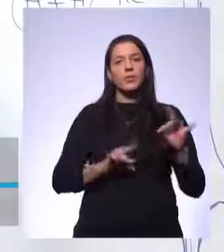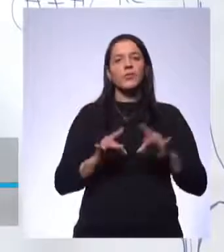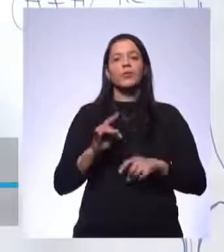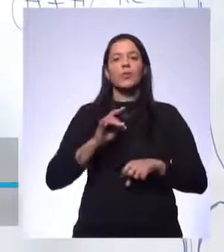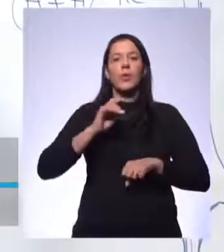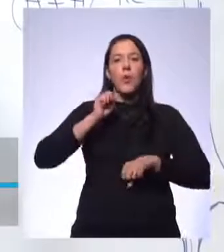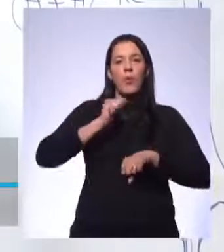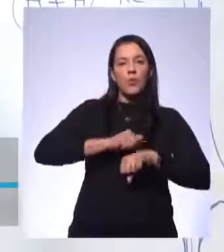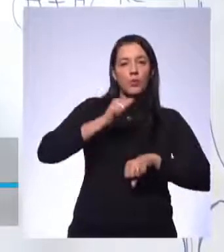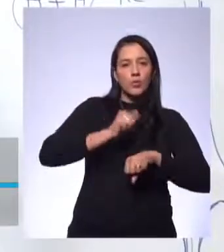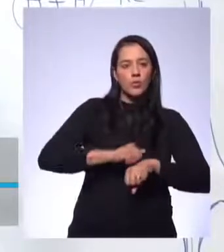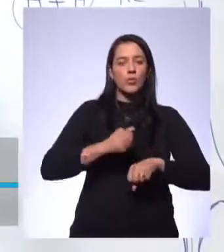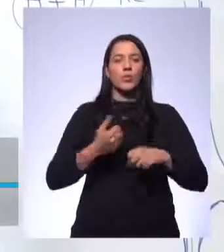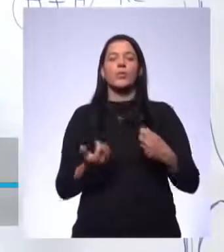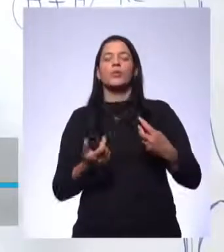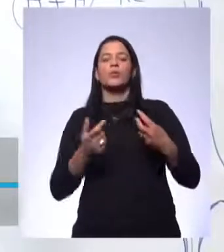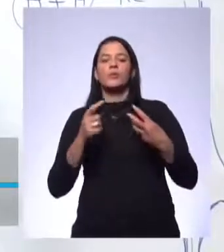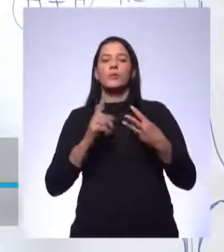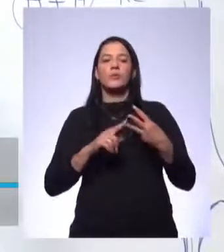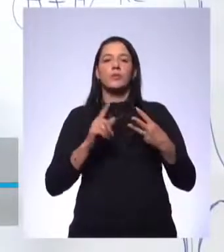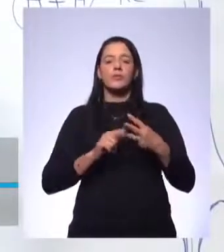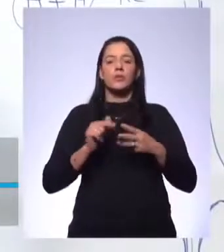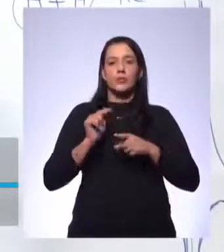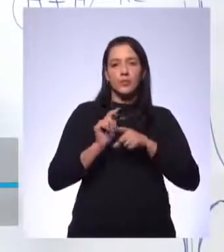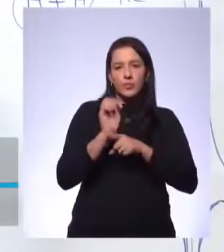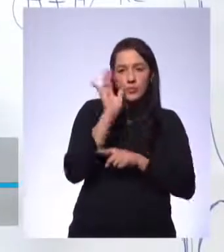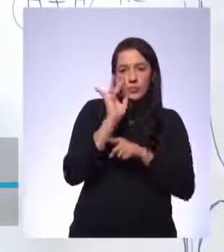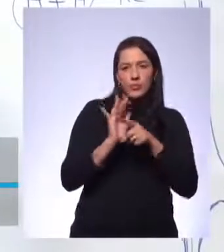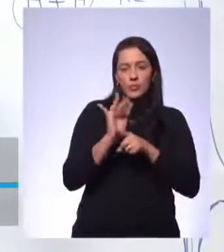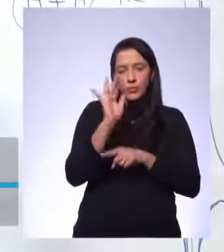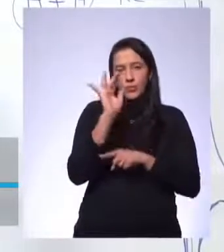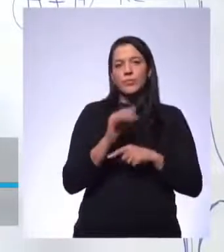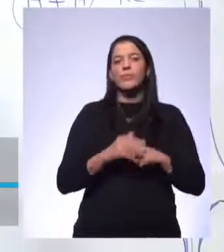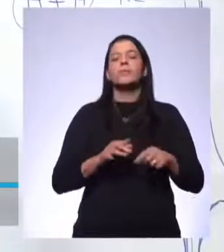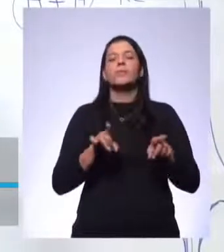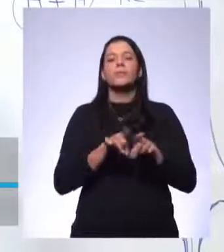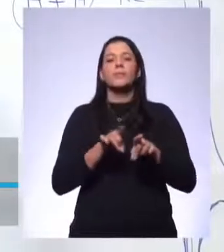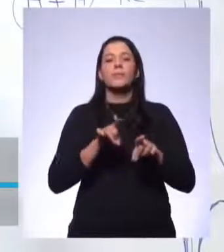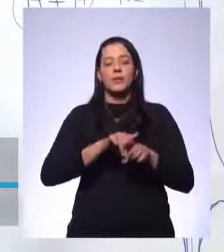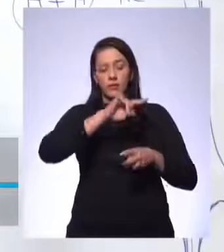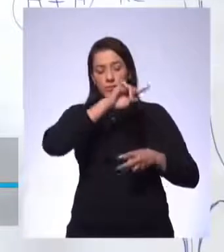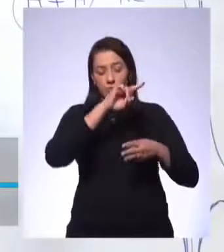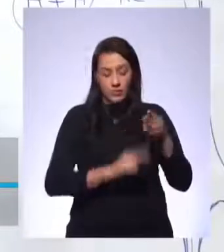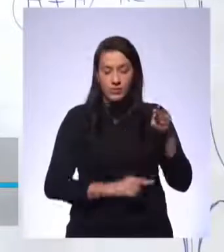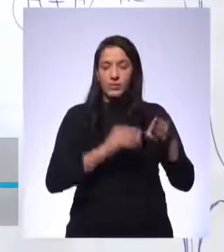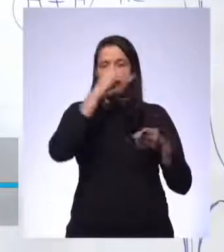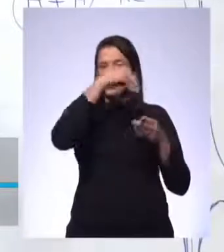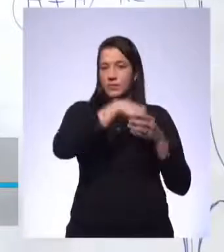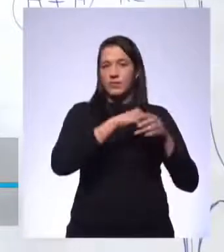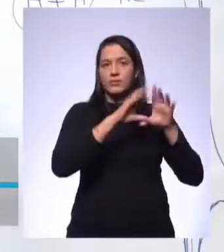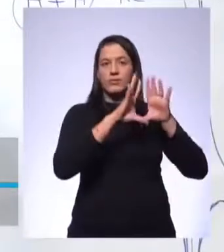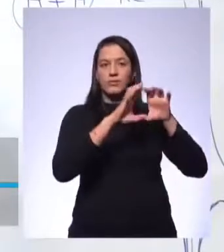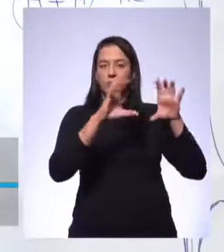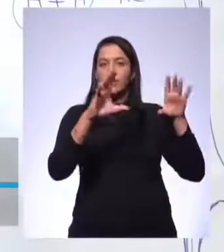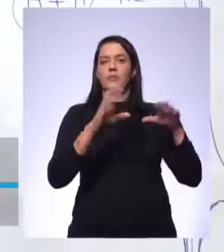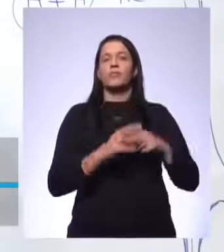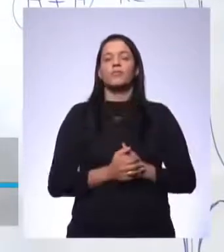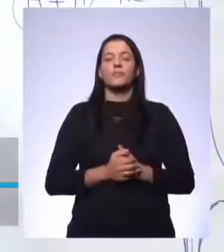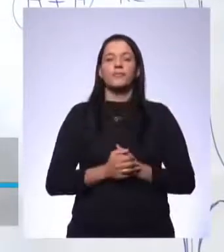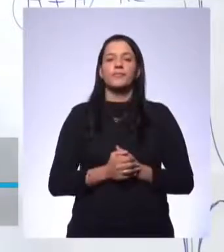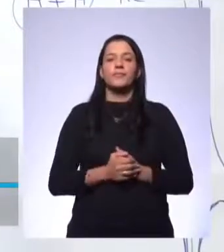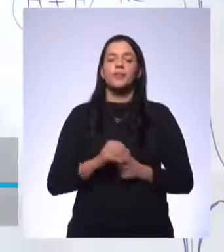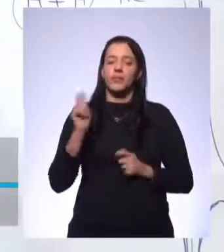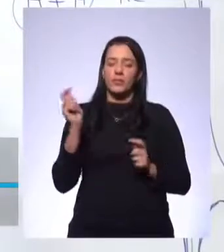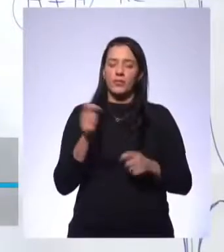gente tem a nuvem, que é o estado gasoso, tem a chuva, que é o estado líquido, e tem a neve, ou o granizo, que é do estado sólido. Quer dizer, eu posso